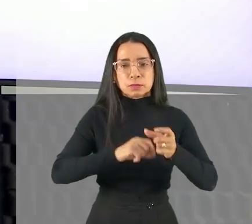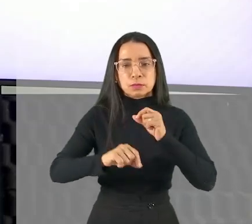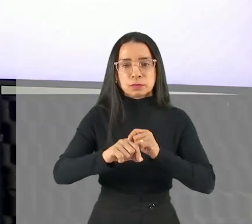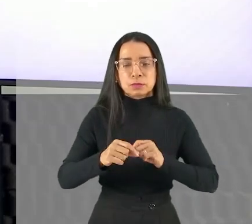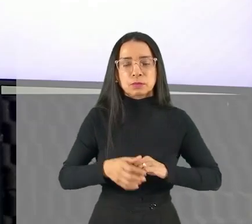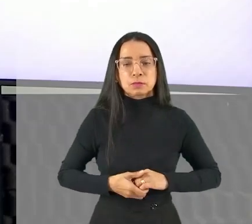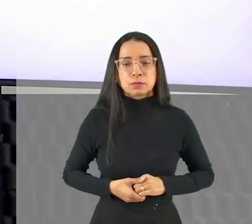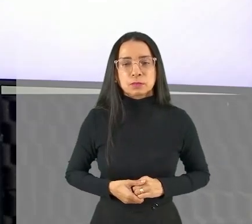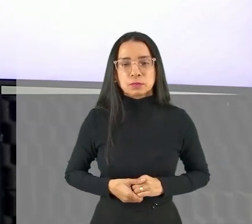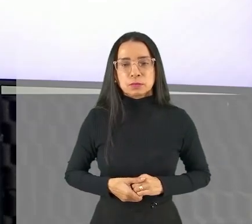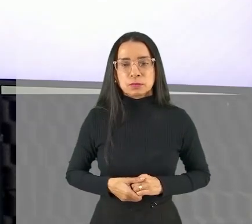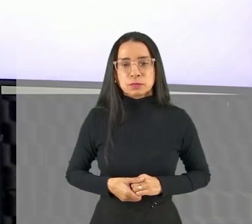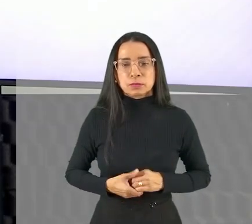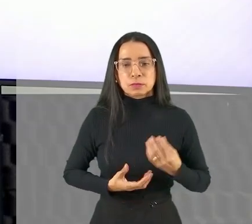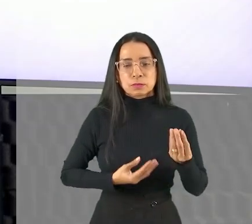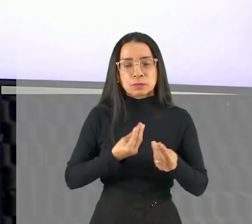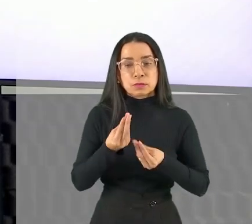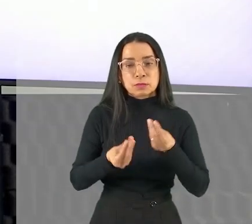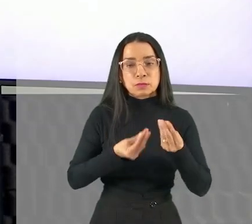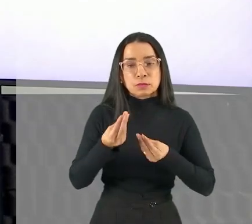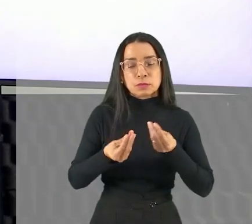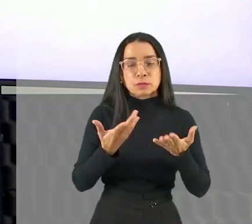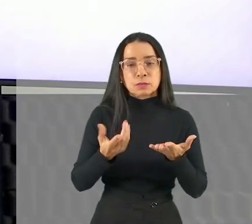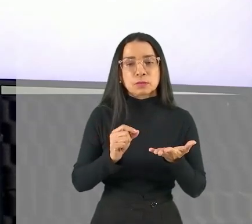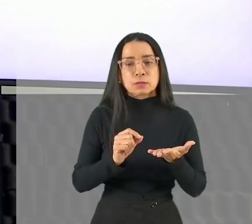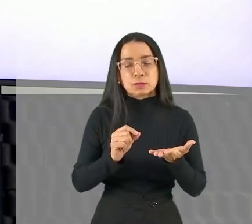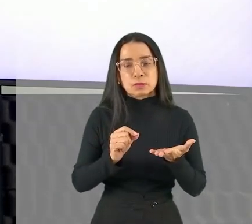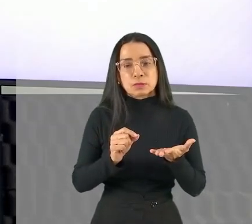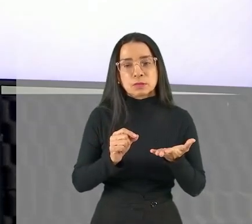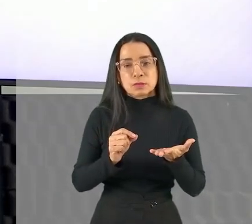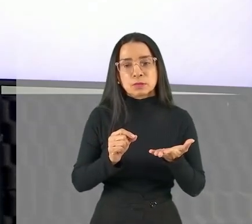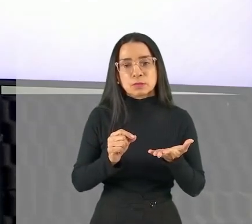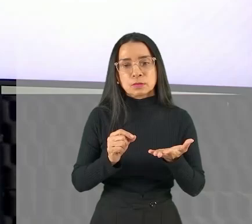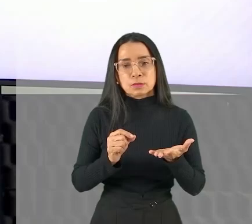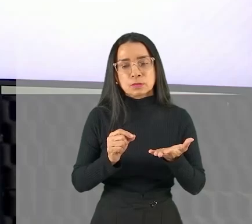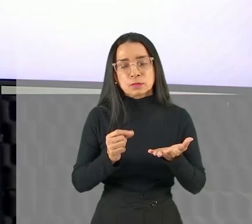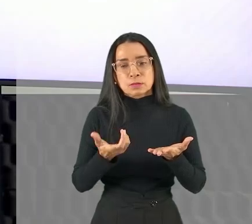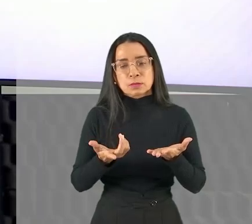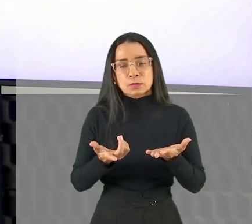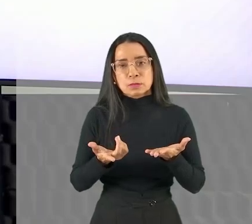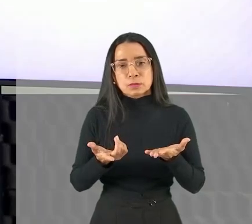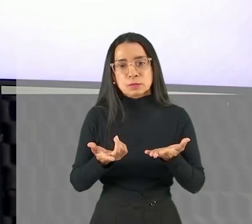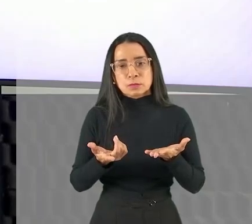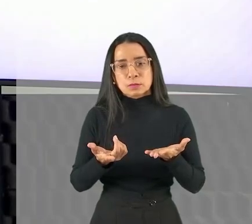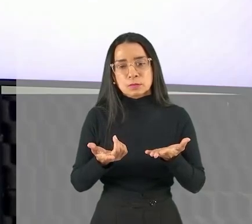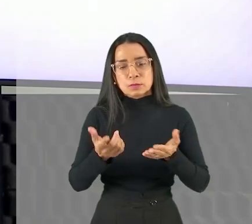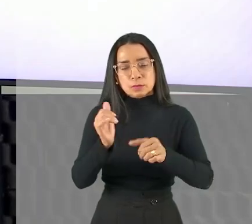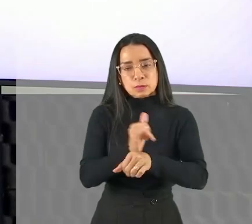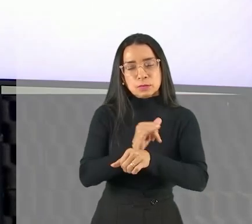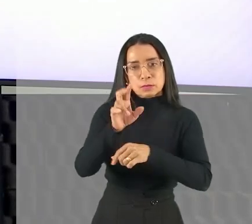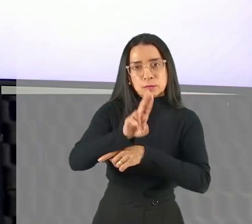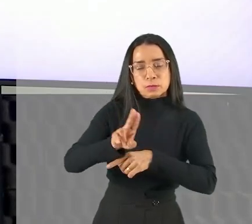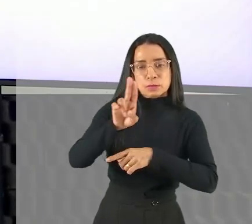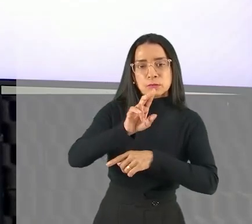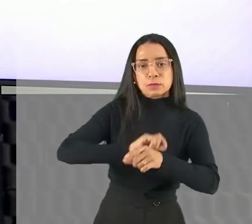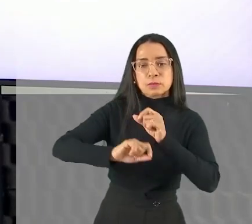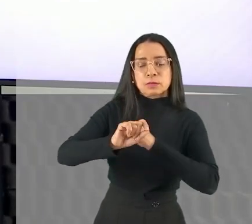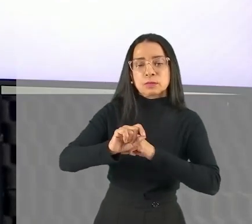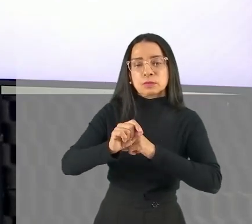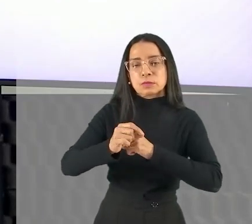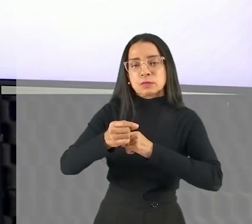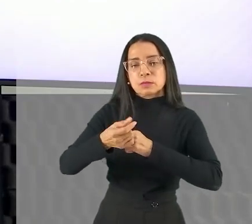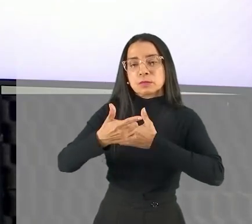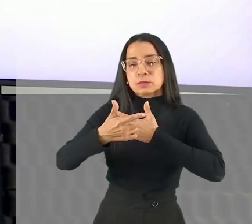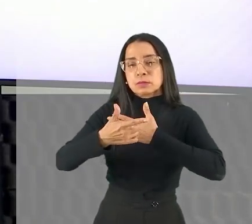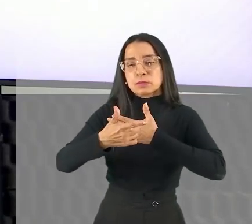algumas coisas aqui, que é uma estratégia utilizada pelo autor, e a gente vai ver de que forma essa estratégia utilizada